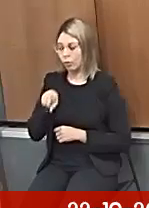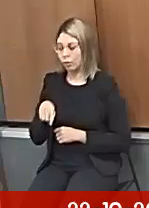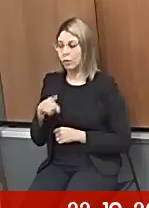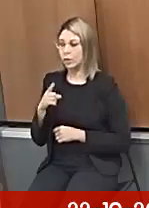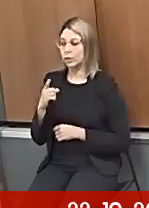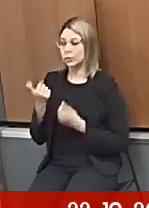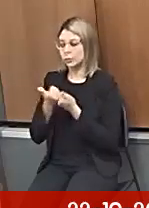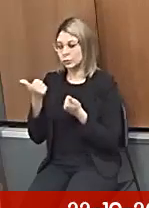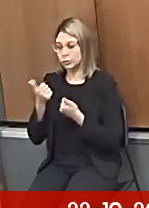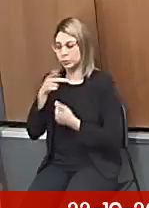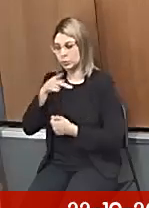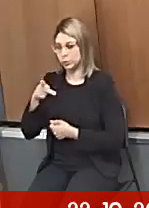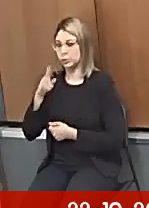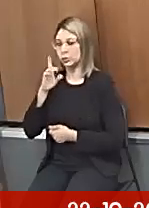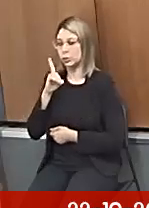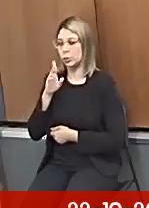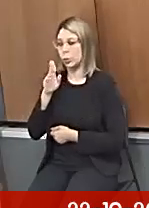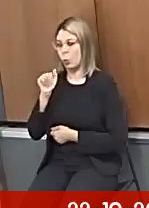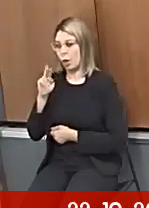vice-presidente, deputado Duarte Bechi.